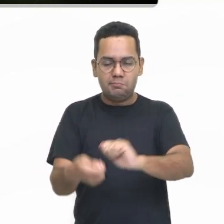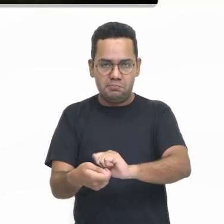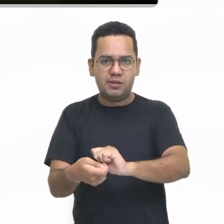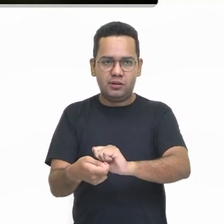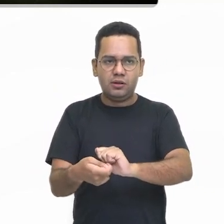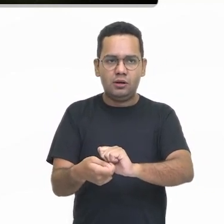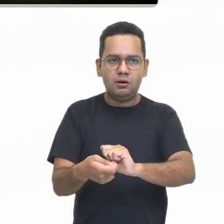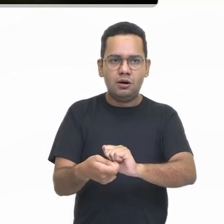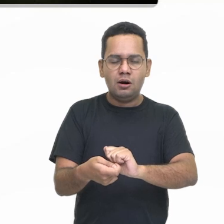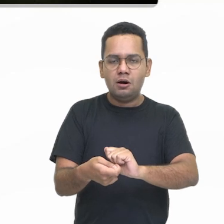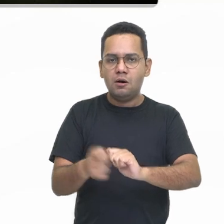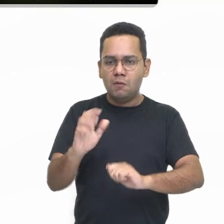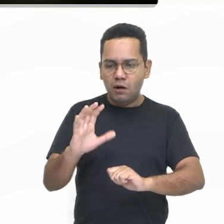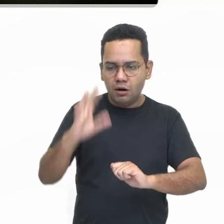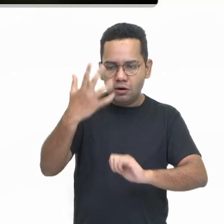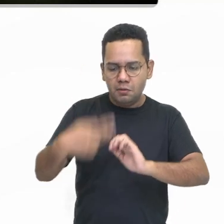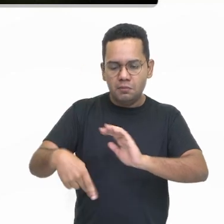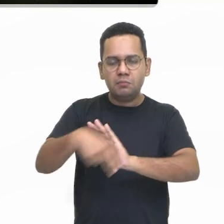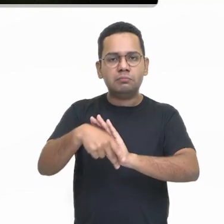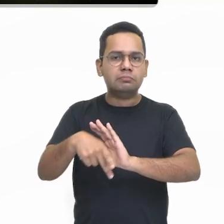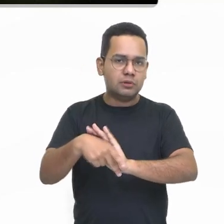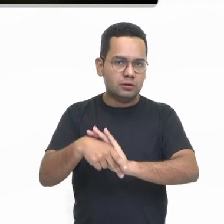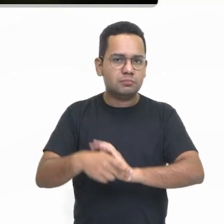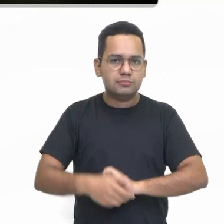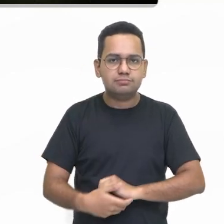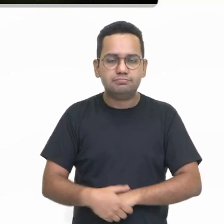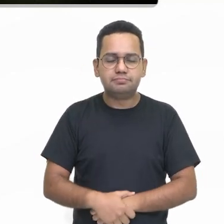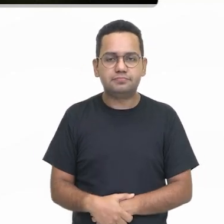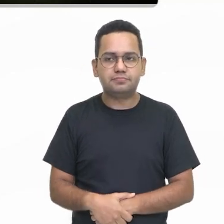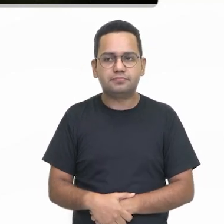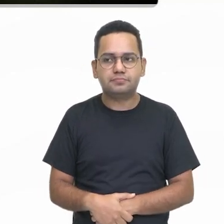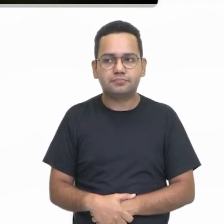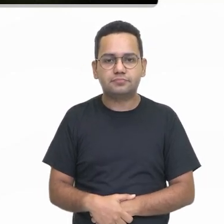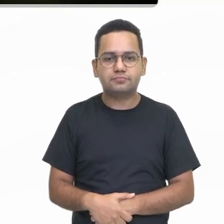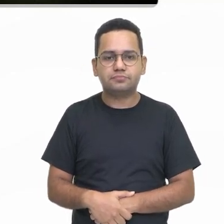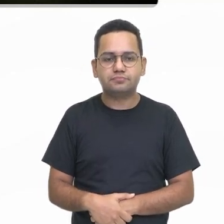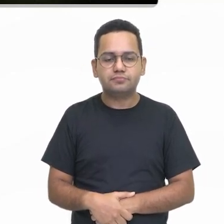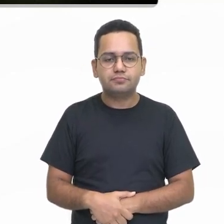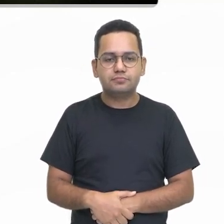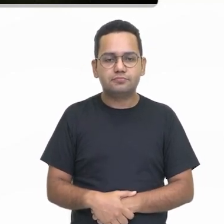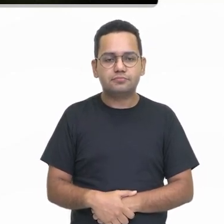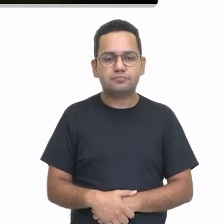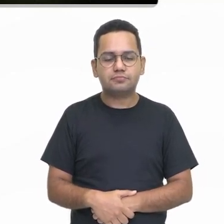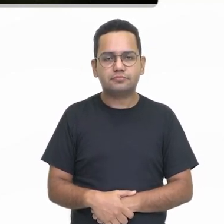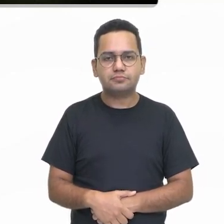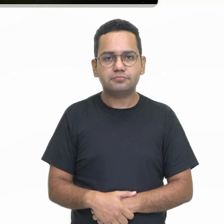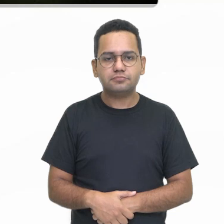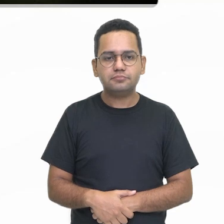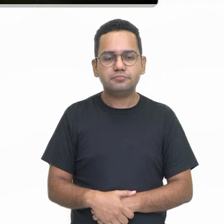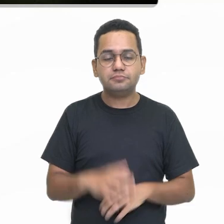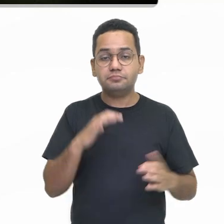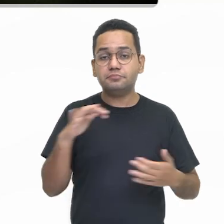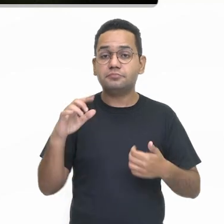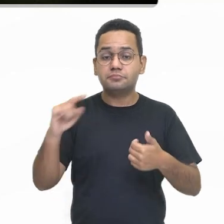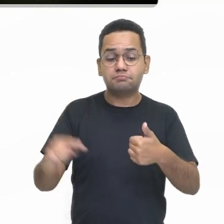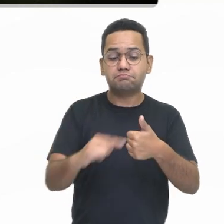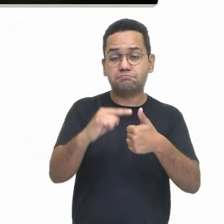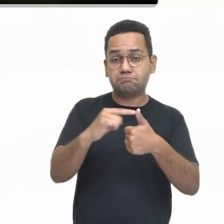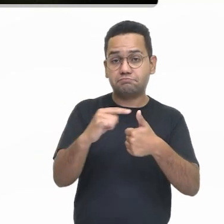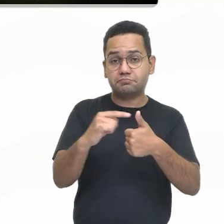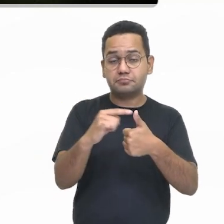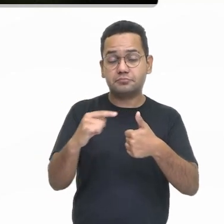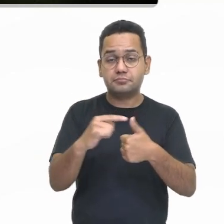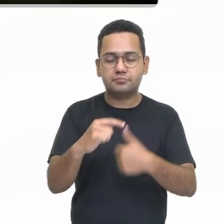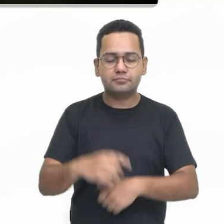condições ambientais onde eles vivem tá esses organismos eles são ali eh